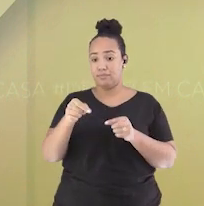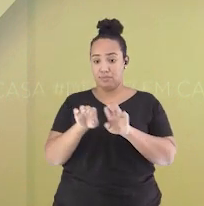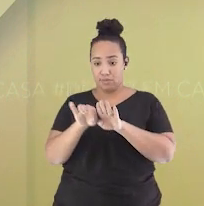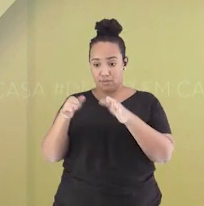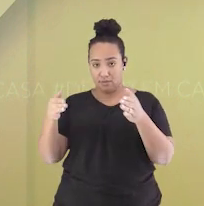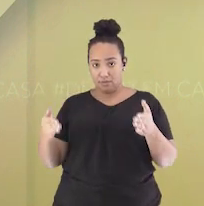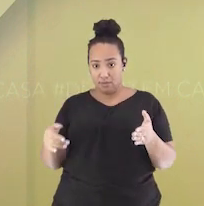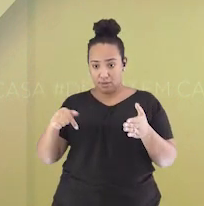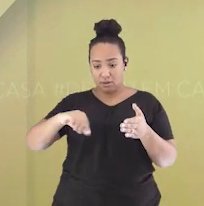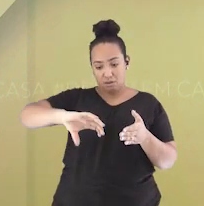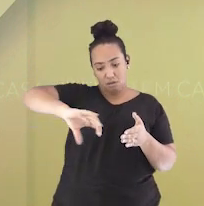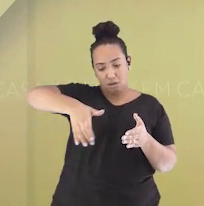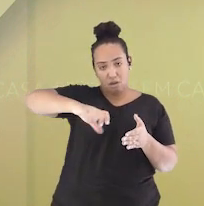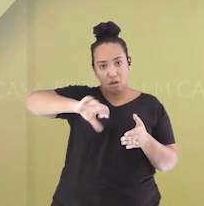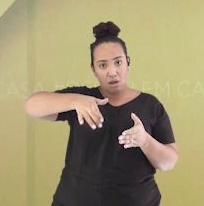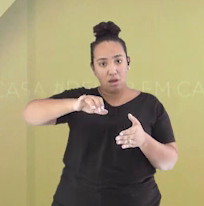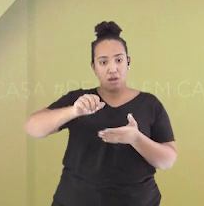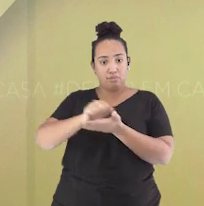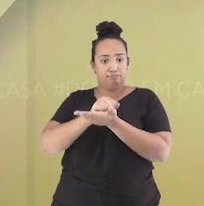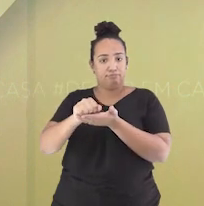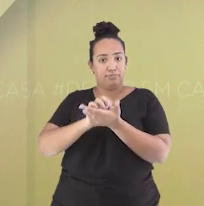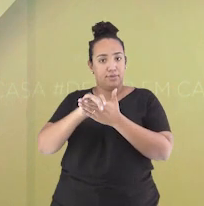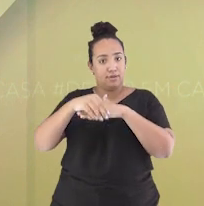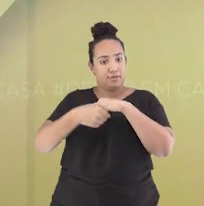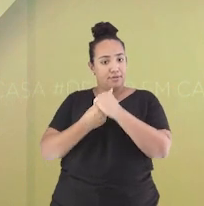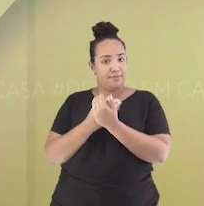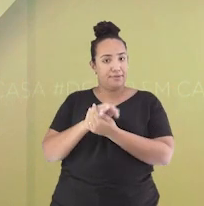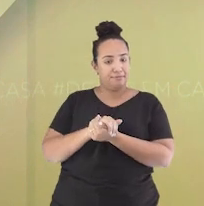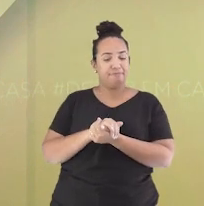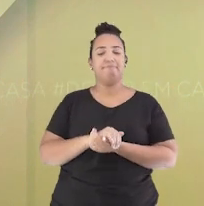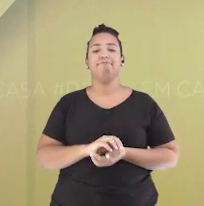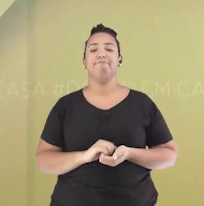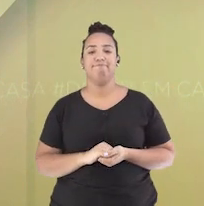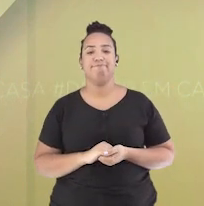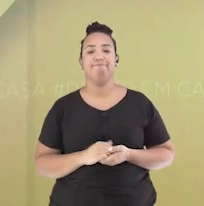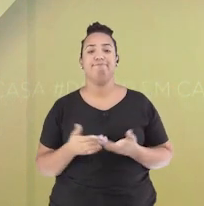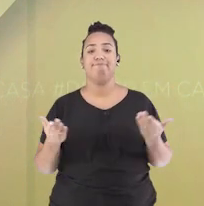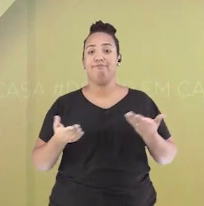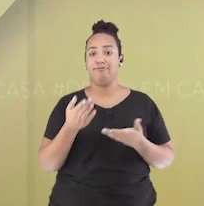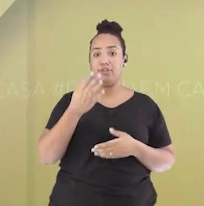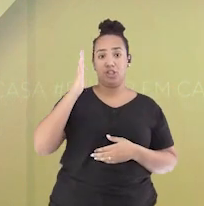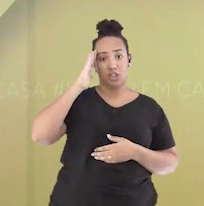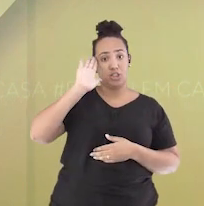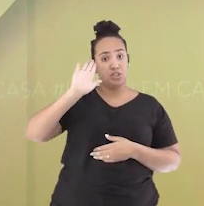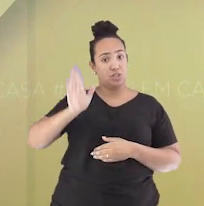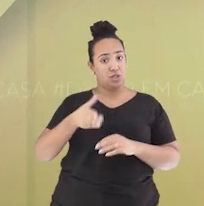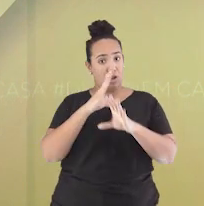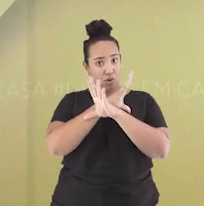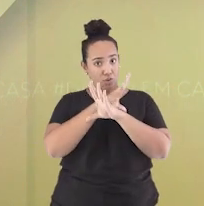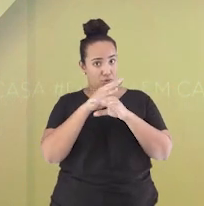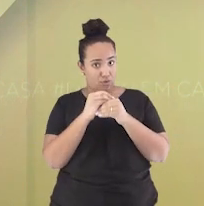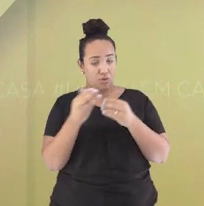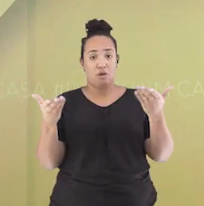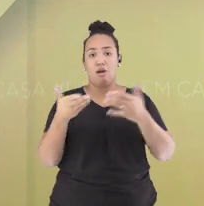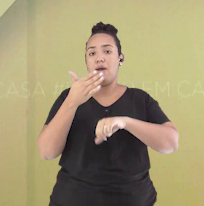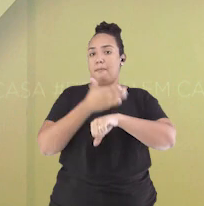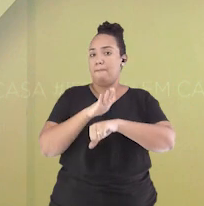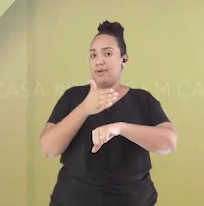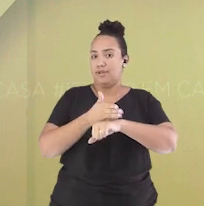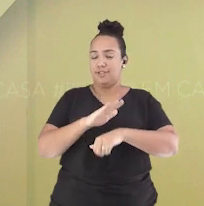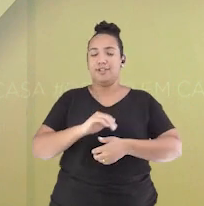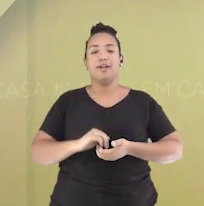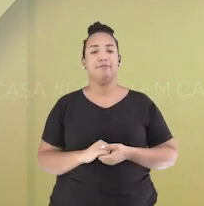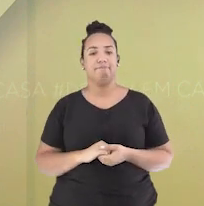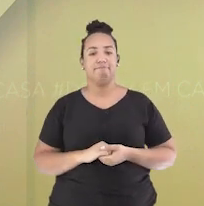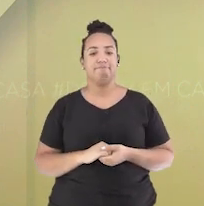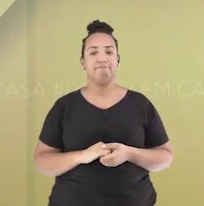peguei o sabonete para lavar as mãos. Agora que já entendemos mais sobre as conjunções coordenativas, vamos praticar nossos